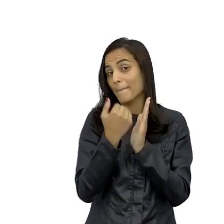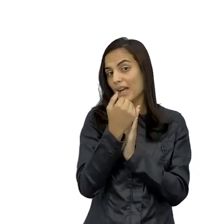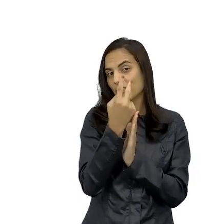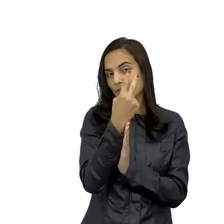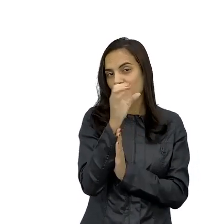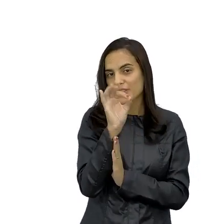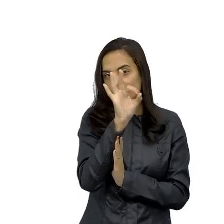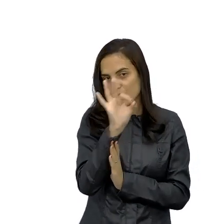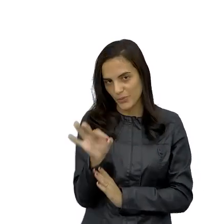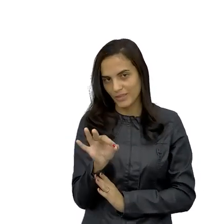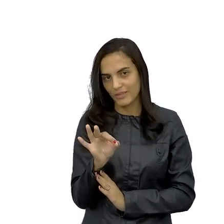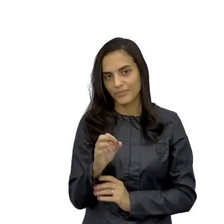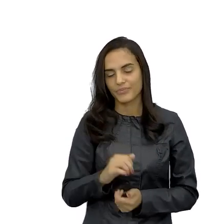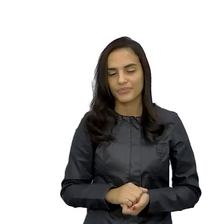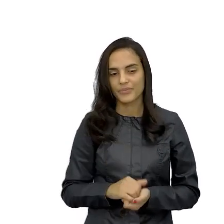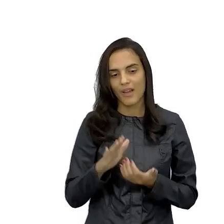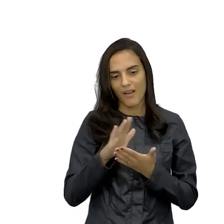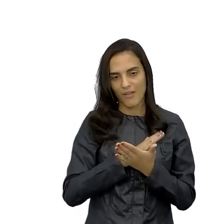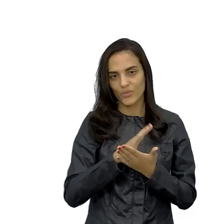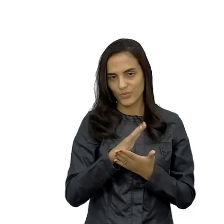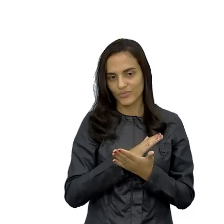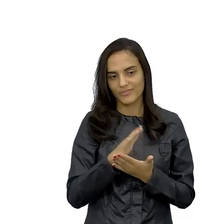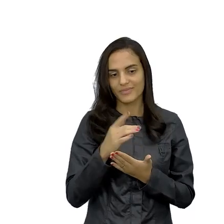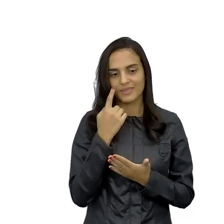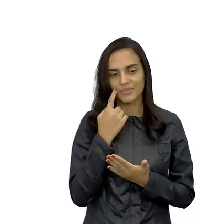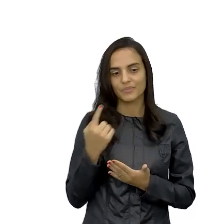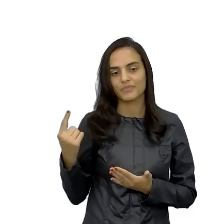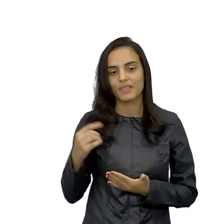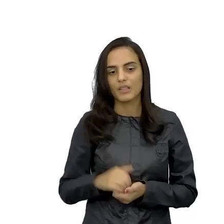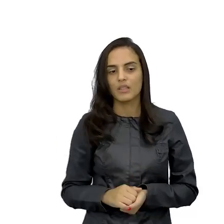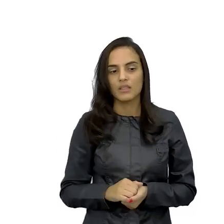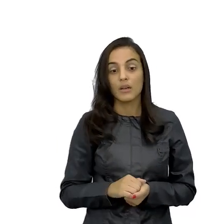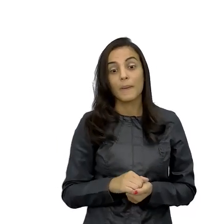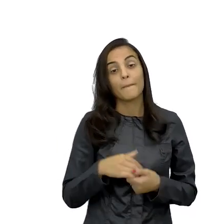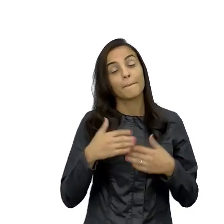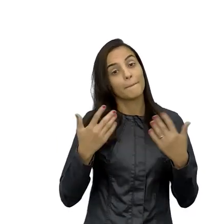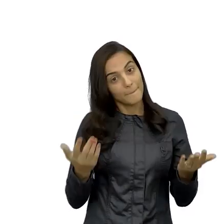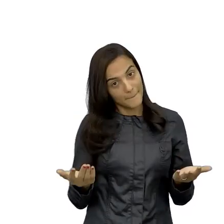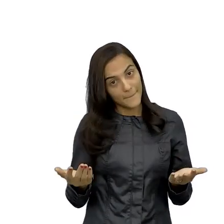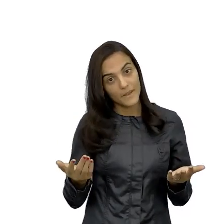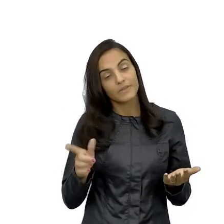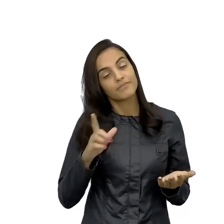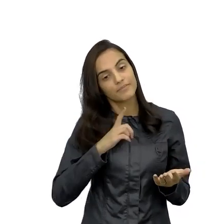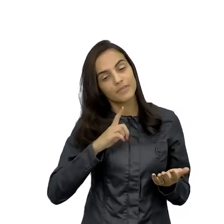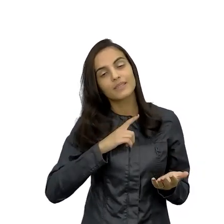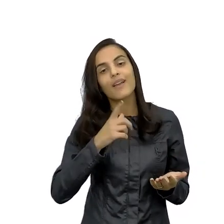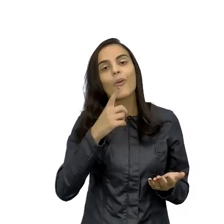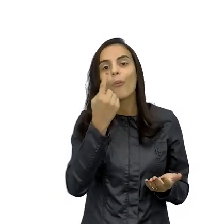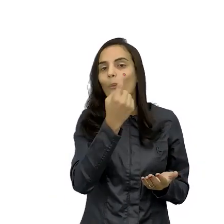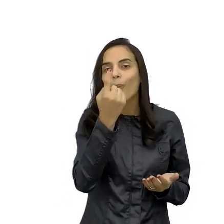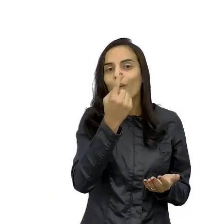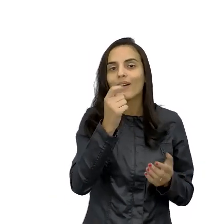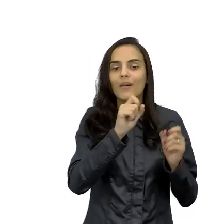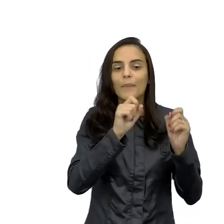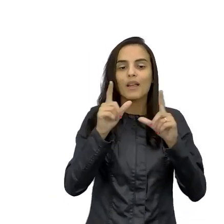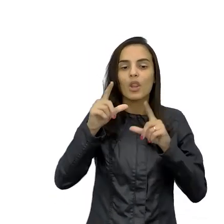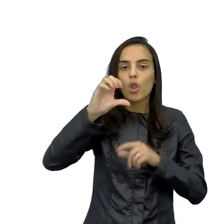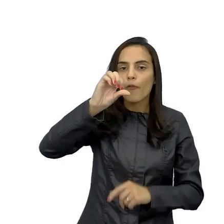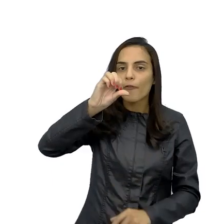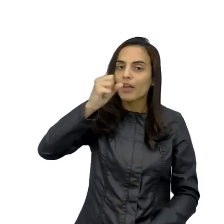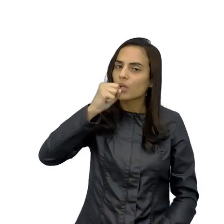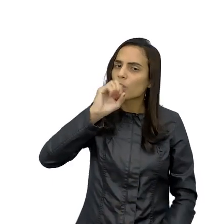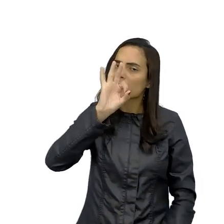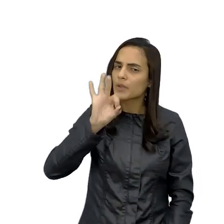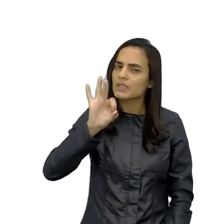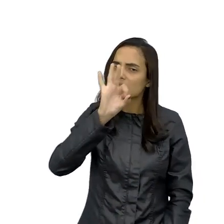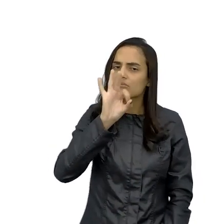20% em alguns dos casos aqui. E, por incrível que pareça, tem uma que aparece 98%. O